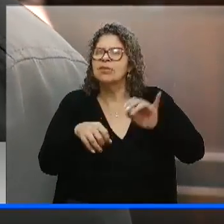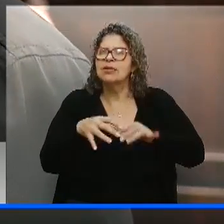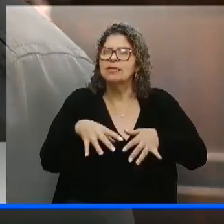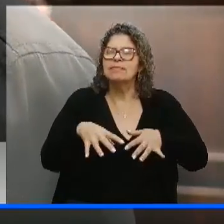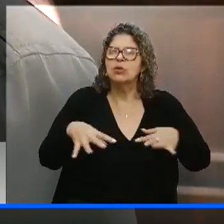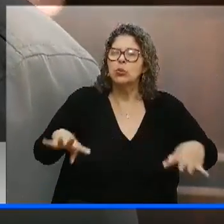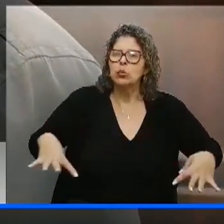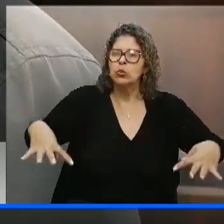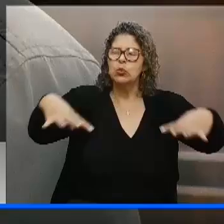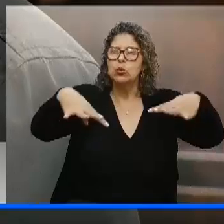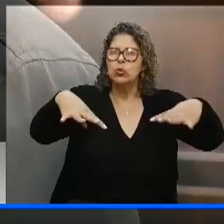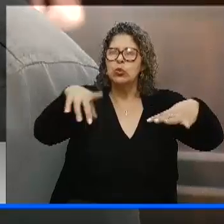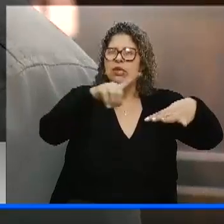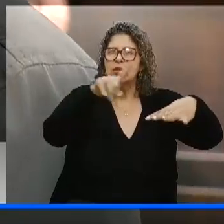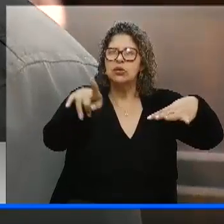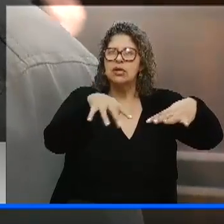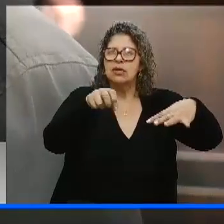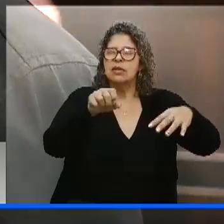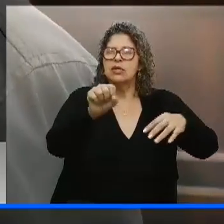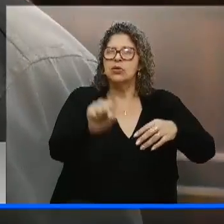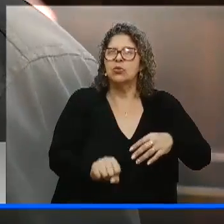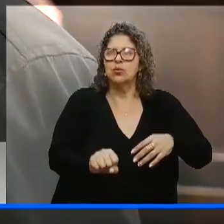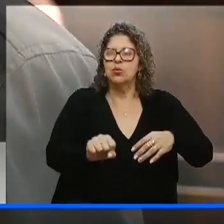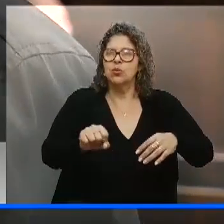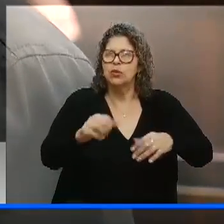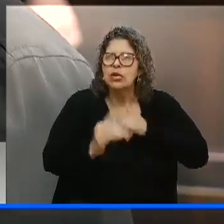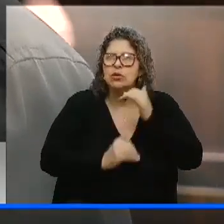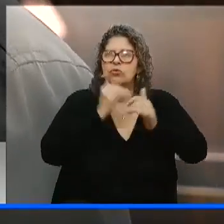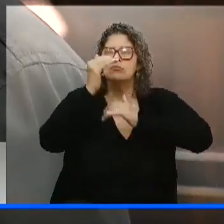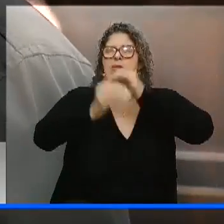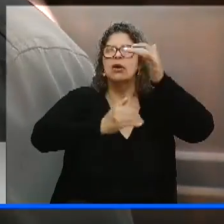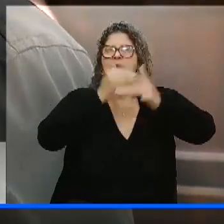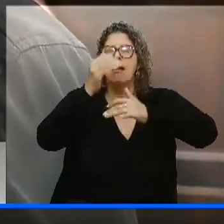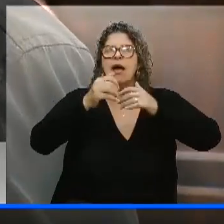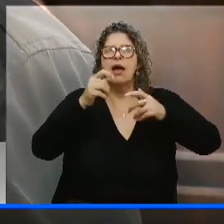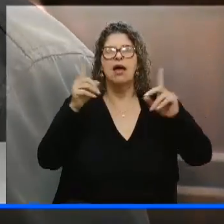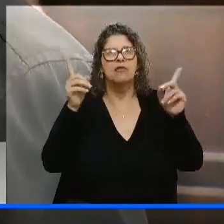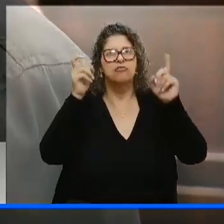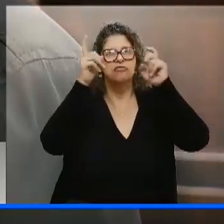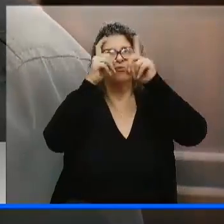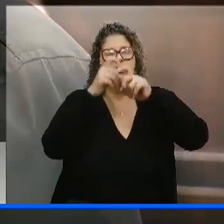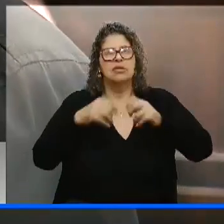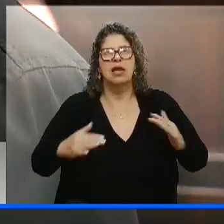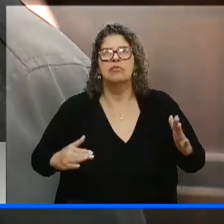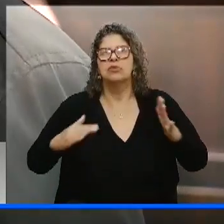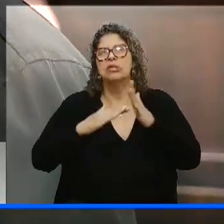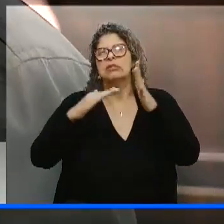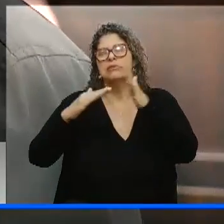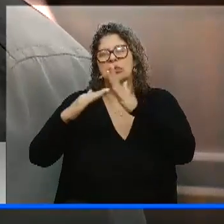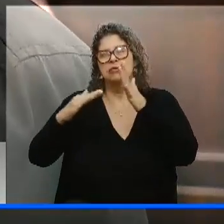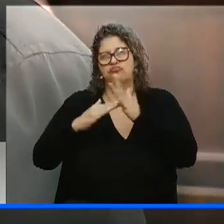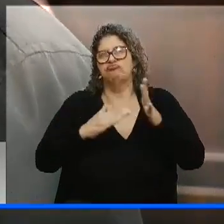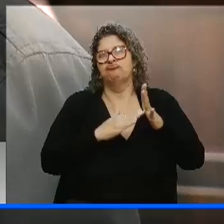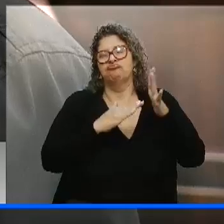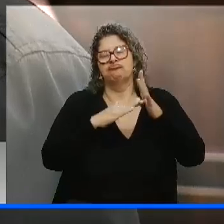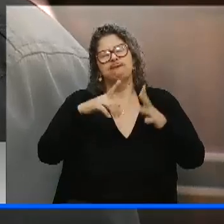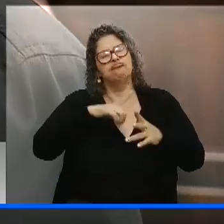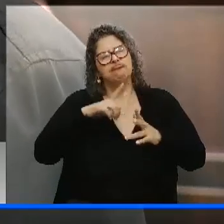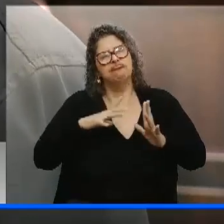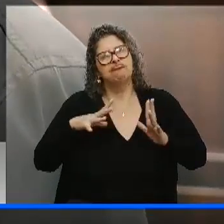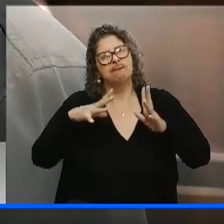no desafio de superar as dificuldades limites temos acho que a região ela